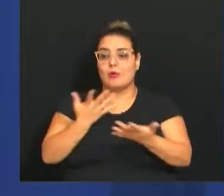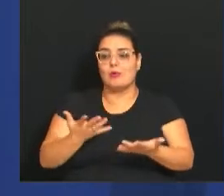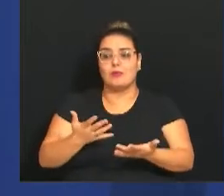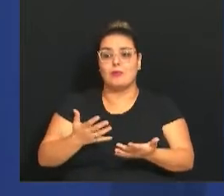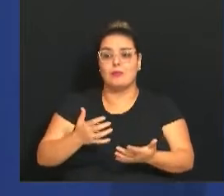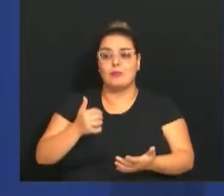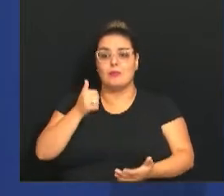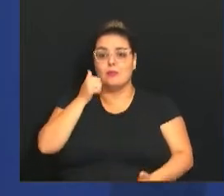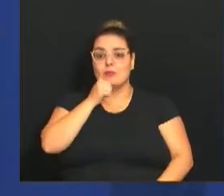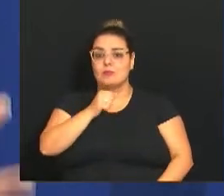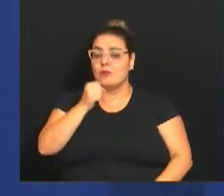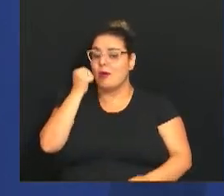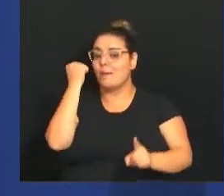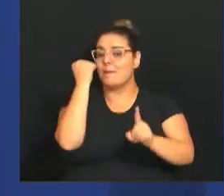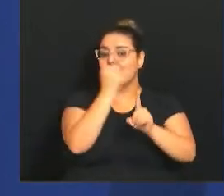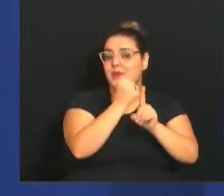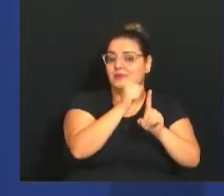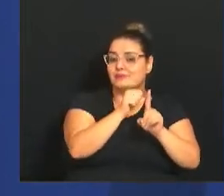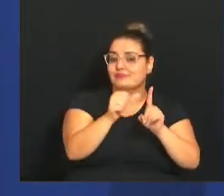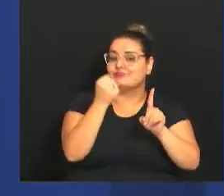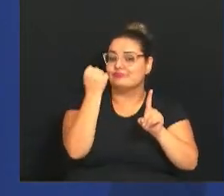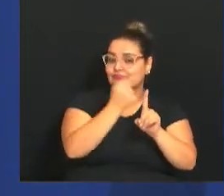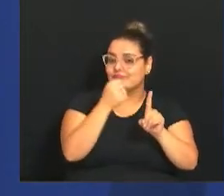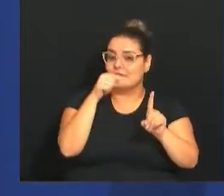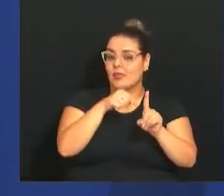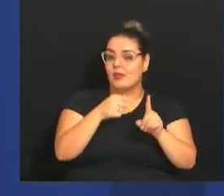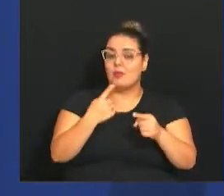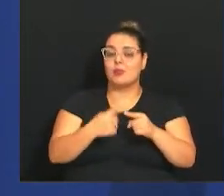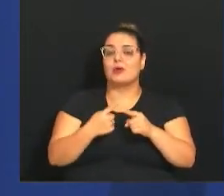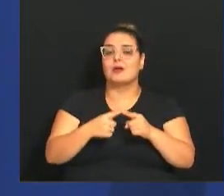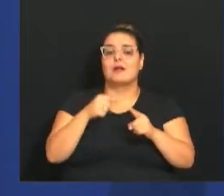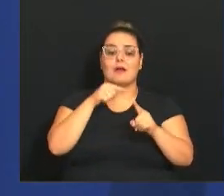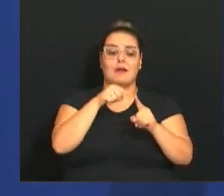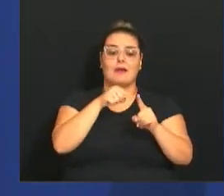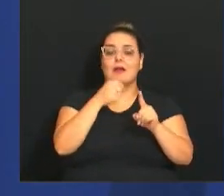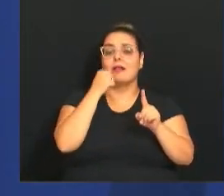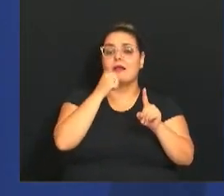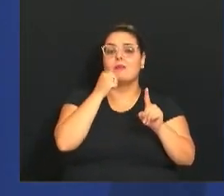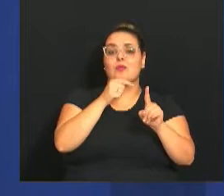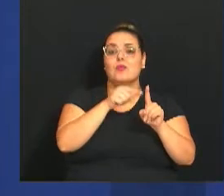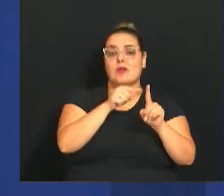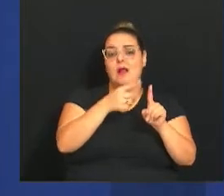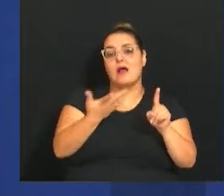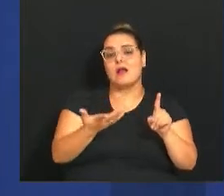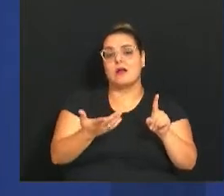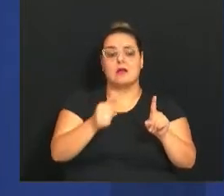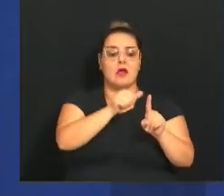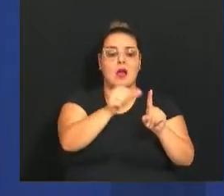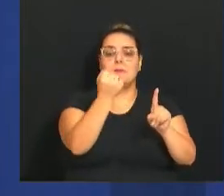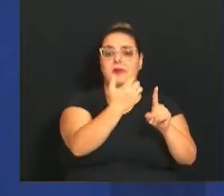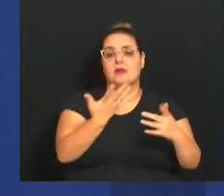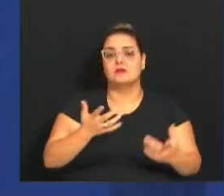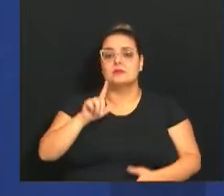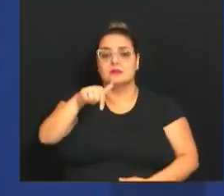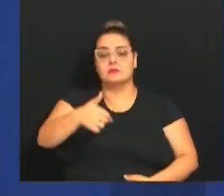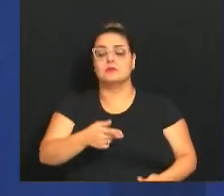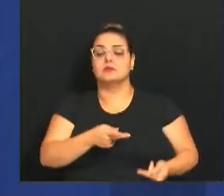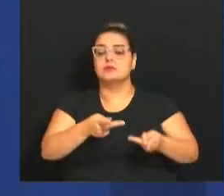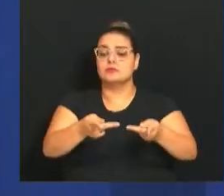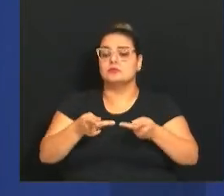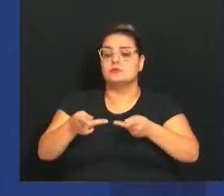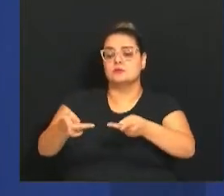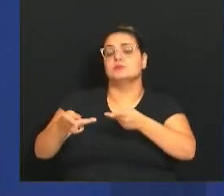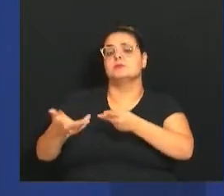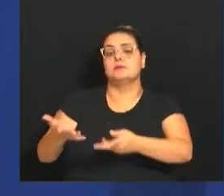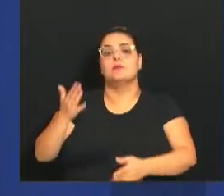de mulheres, simplesmente pelo fato de elas serem mulheres, mas ao longo do ano, depois de a gente fazer essas visitas, entender um pouco melhor como